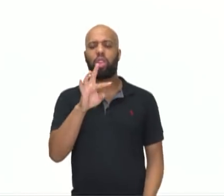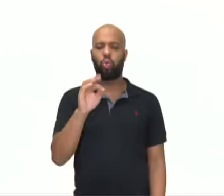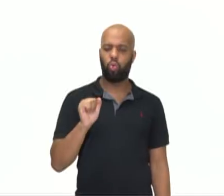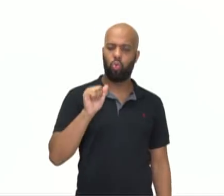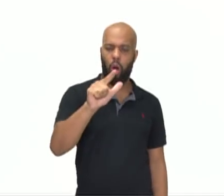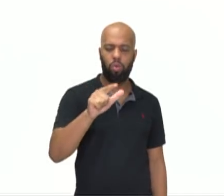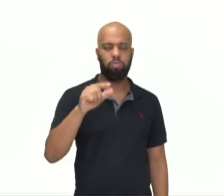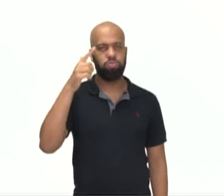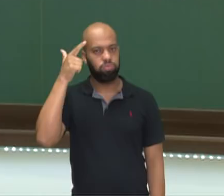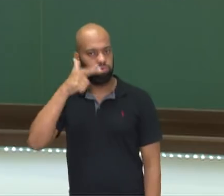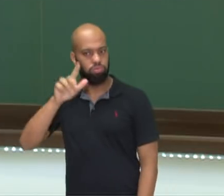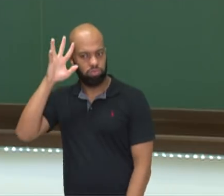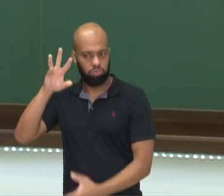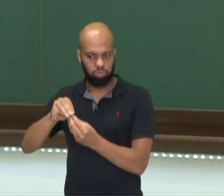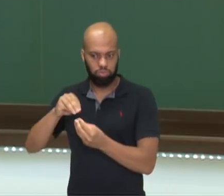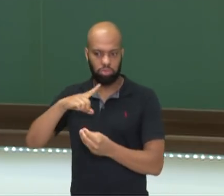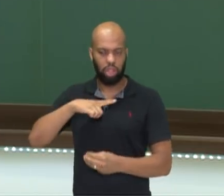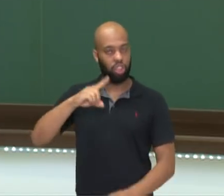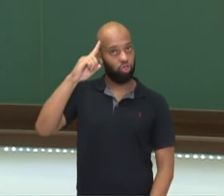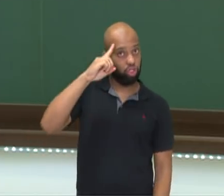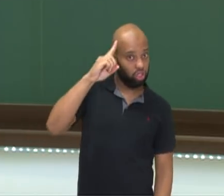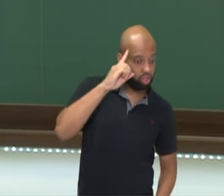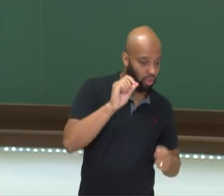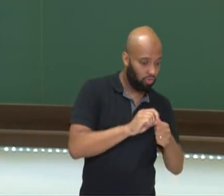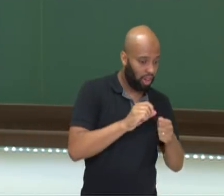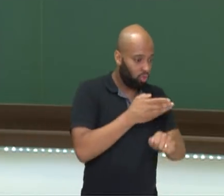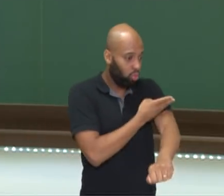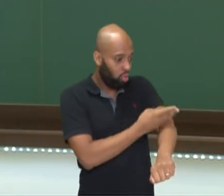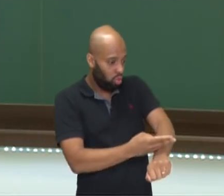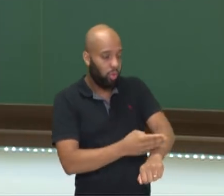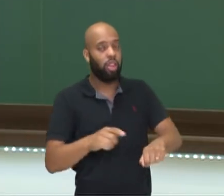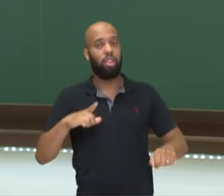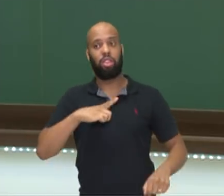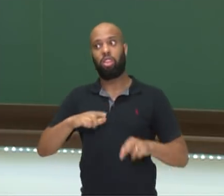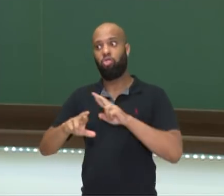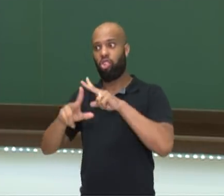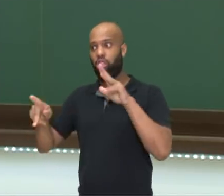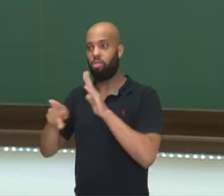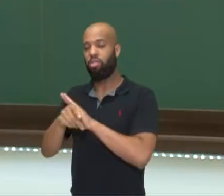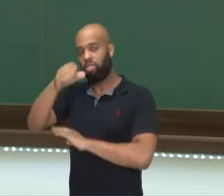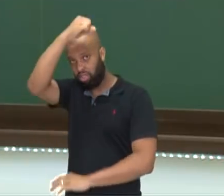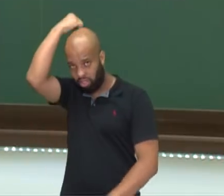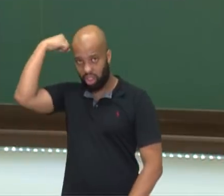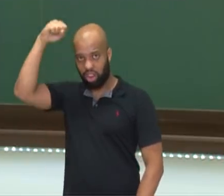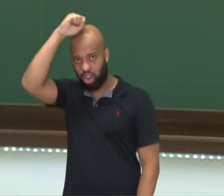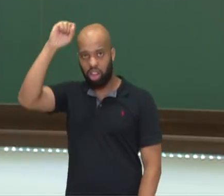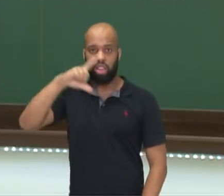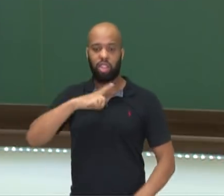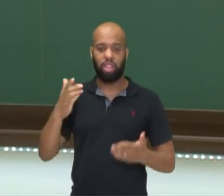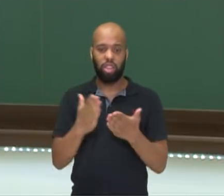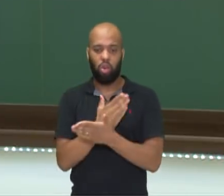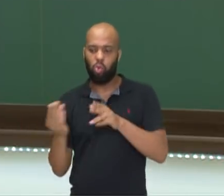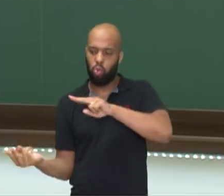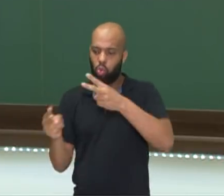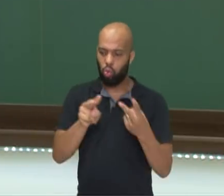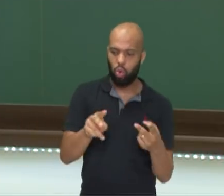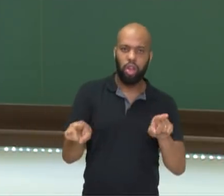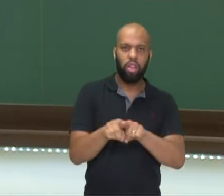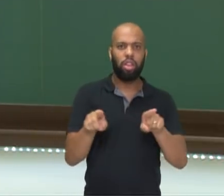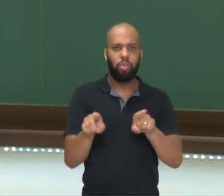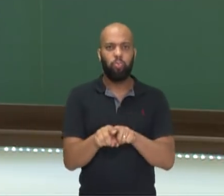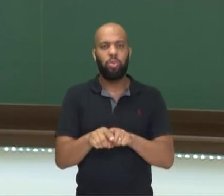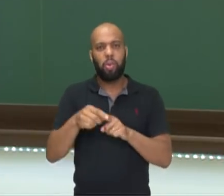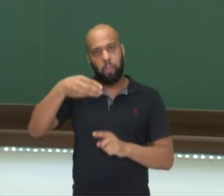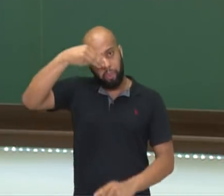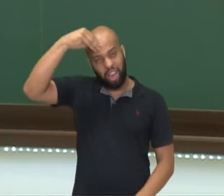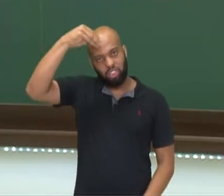a diferença entre um rito do cotidiano e um ritual sagrado. Descobrimos que existem rituais de passagem, batismo, que possuem